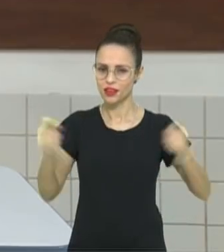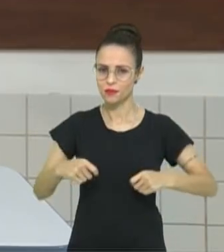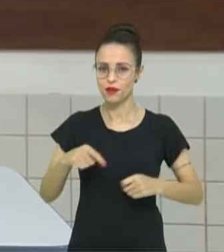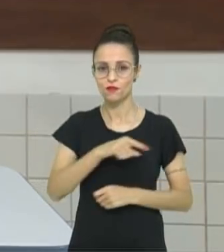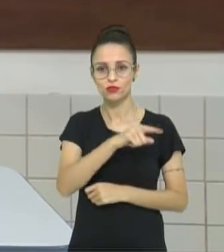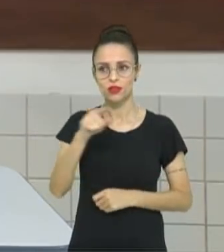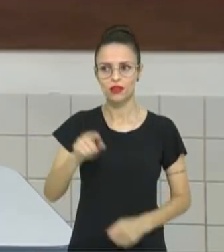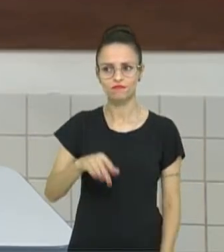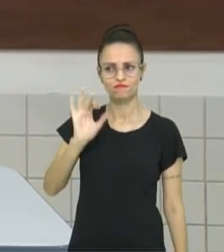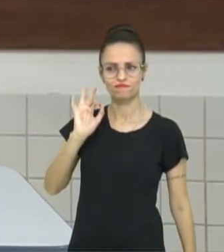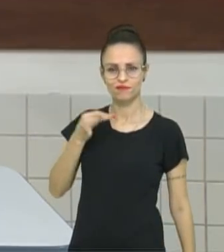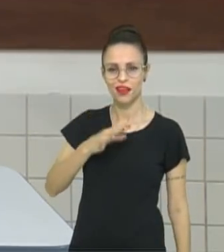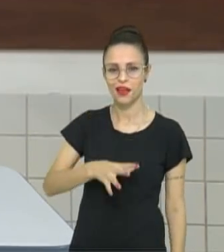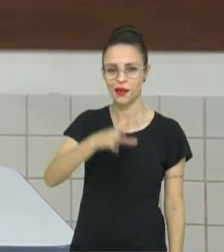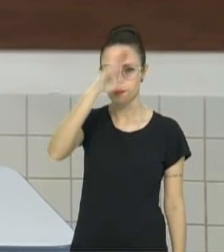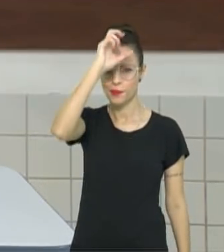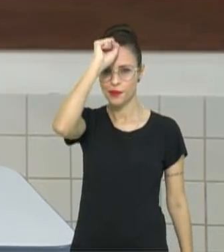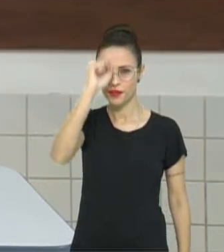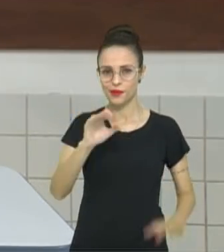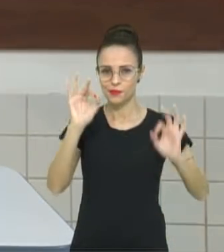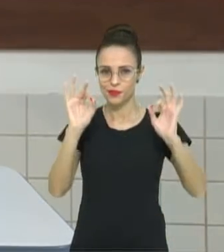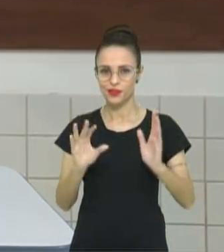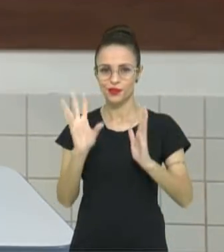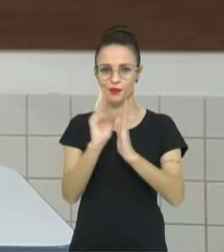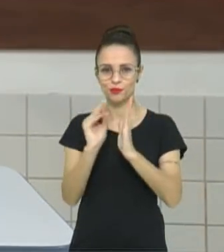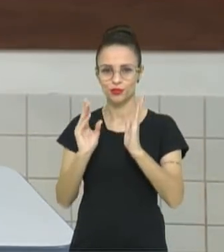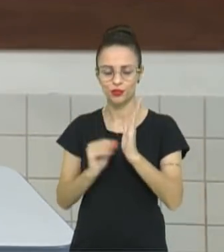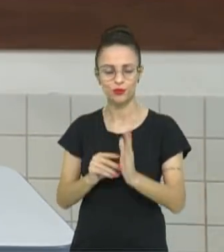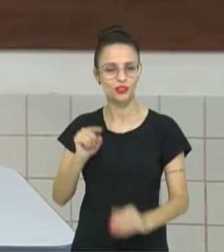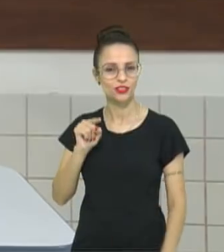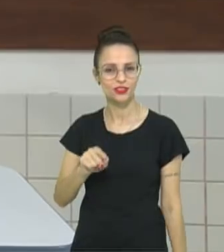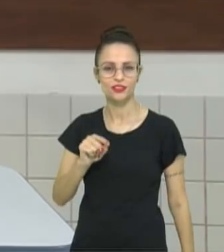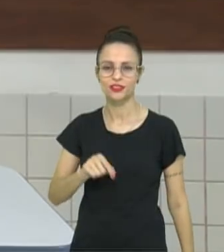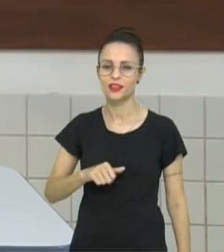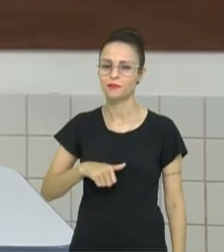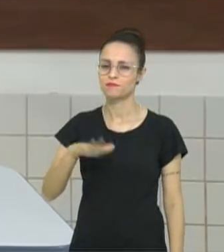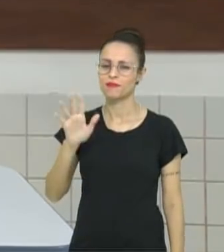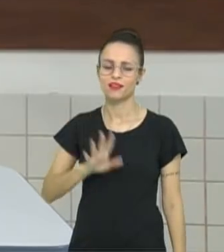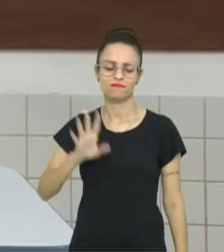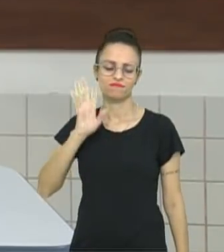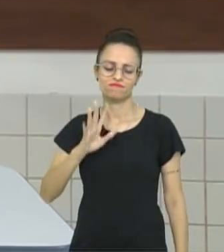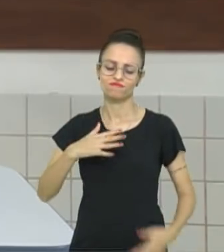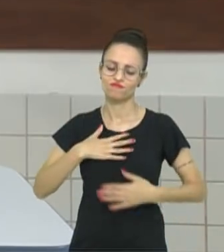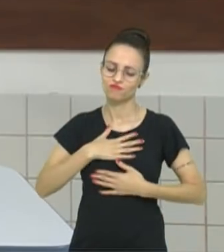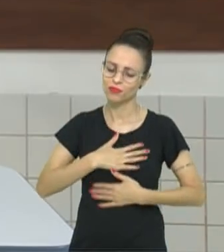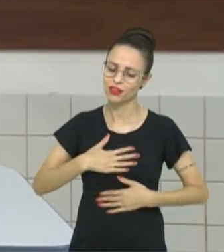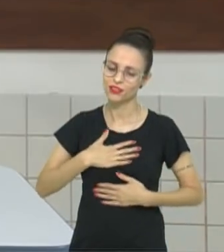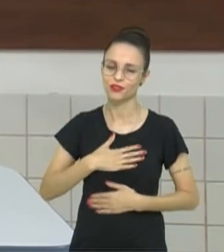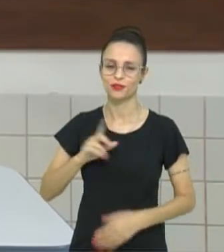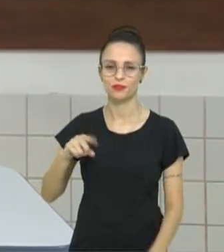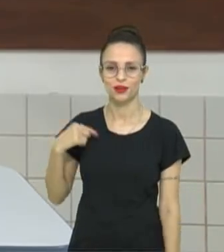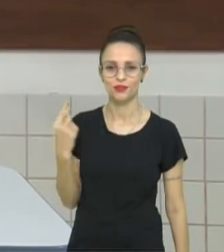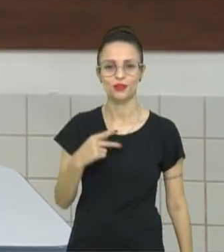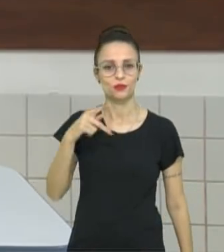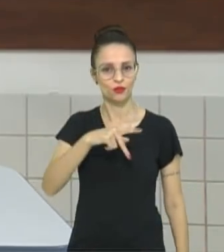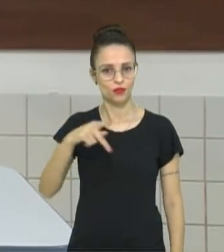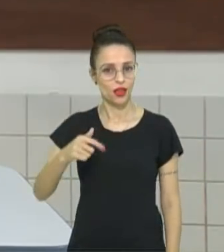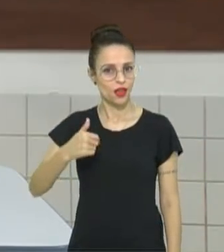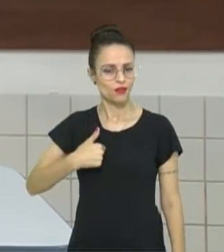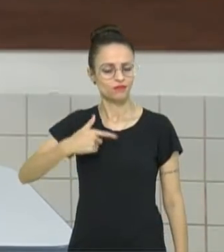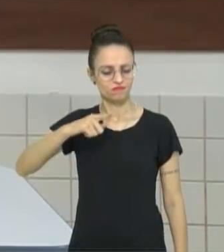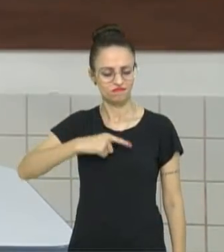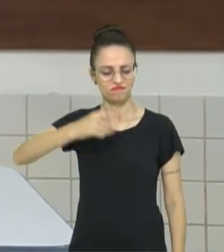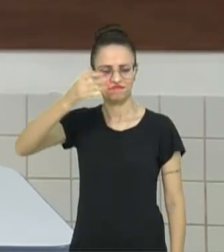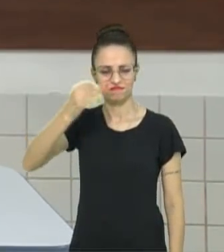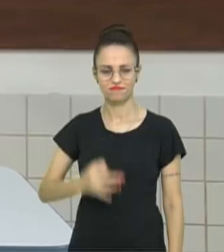vocês aprenderam a matéria, né? Então, isso é a coisa assim mais gratificante para a professora. E eu tenho